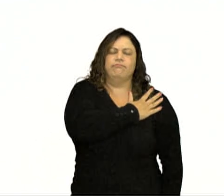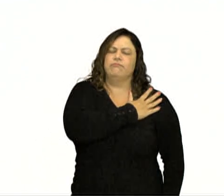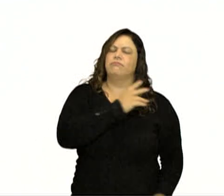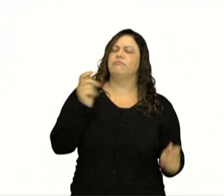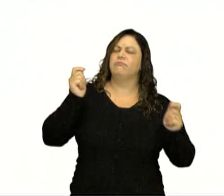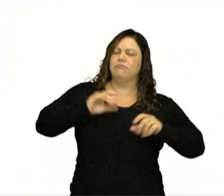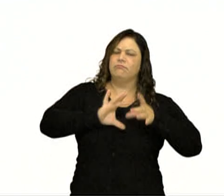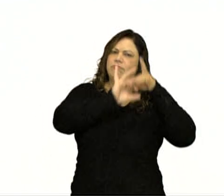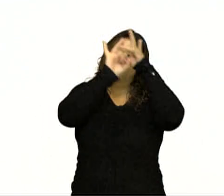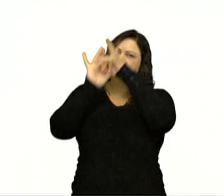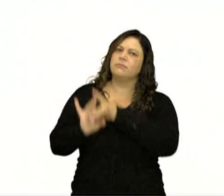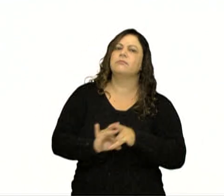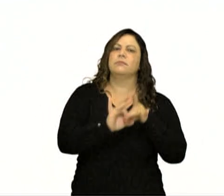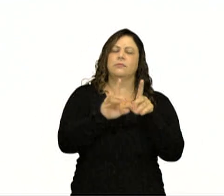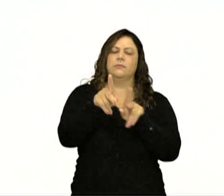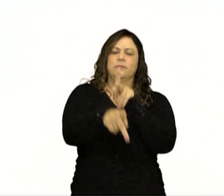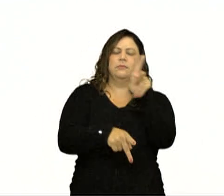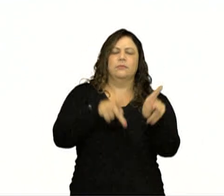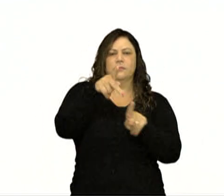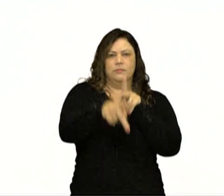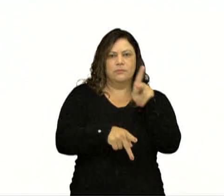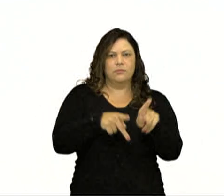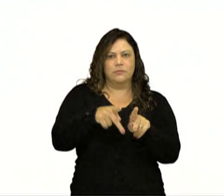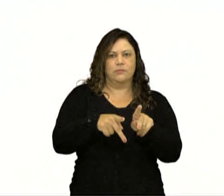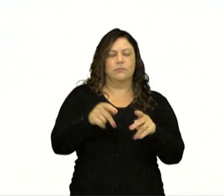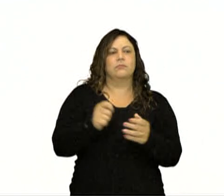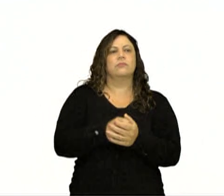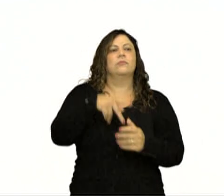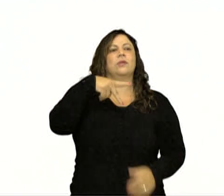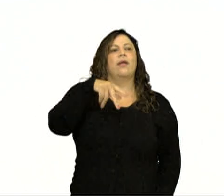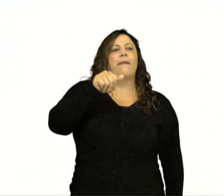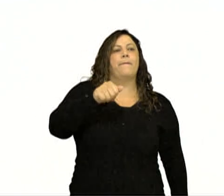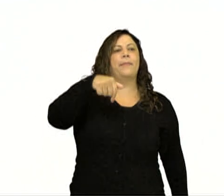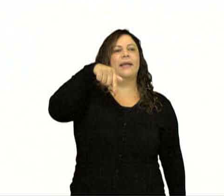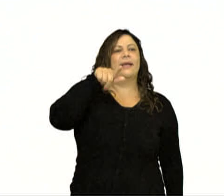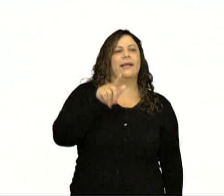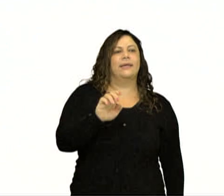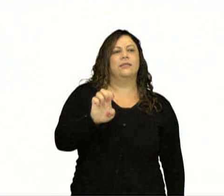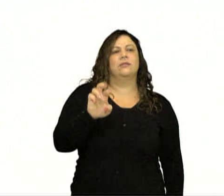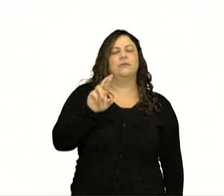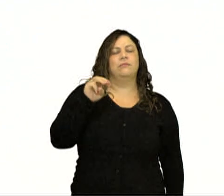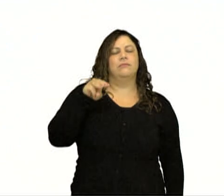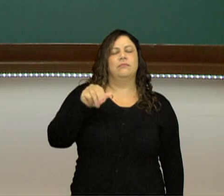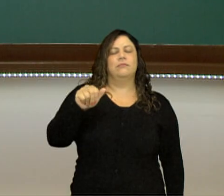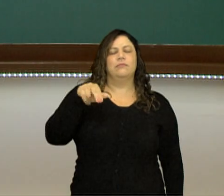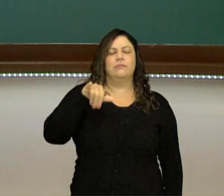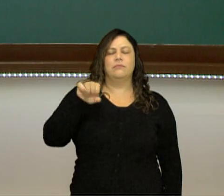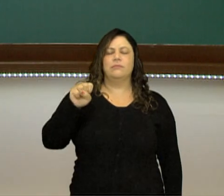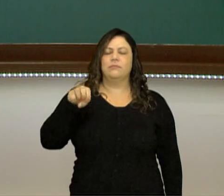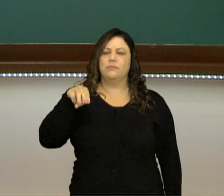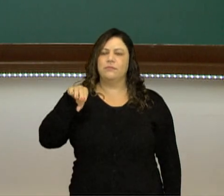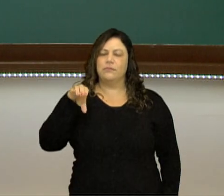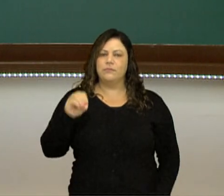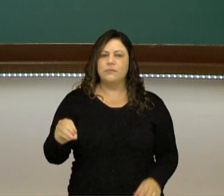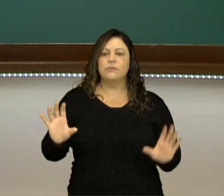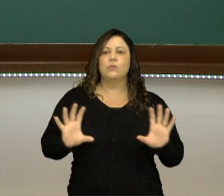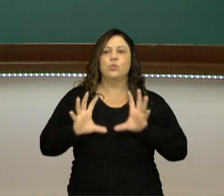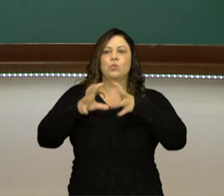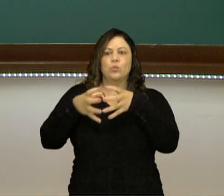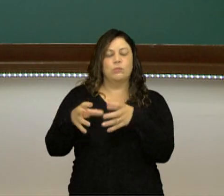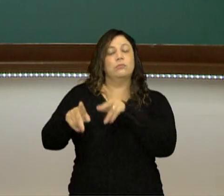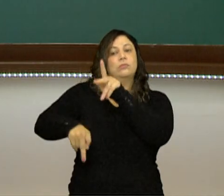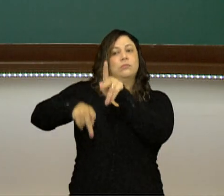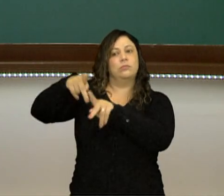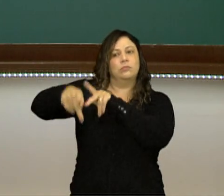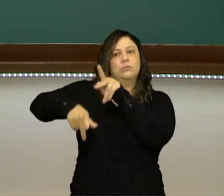a união dos povos alemães, o pan-germanismo. E, se utilizando de intensa propaganda, ele vai tentar convencer